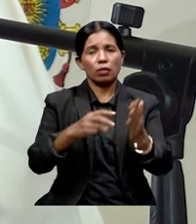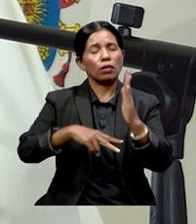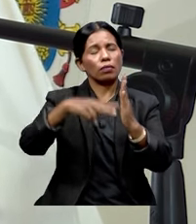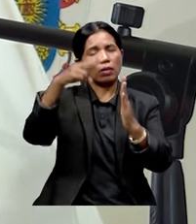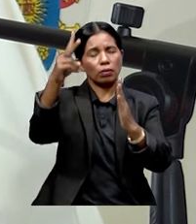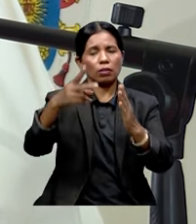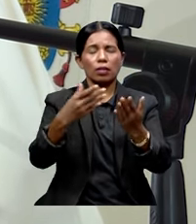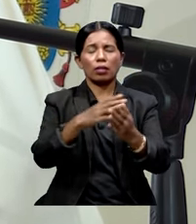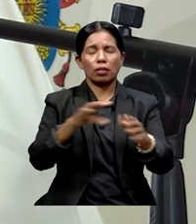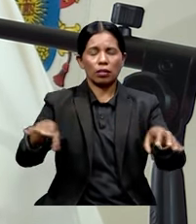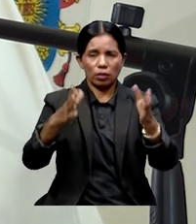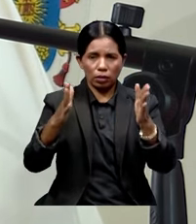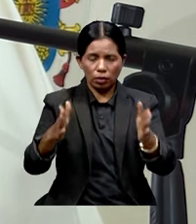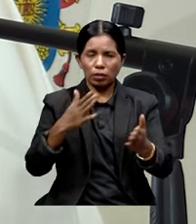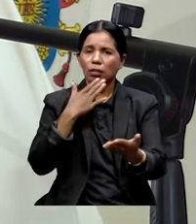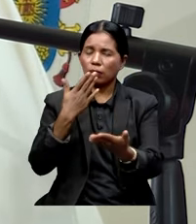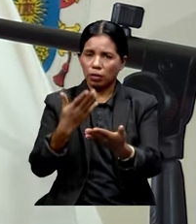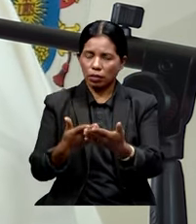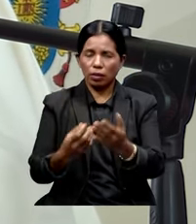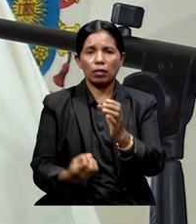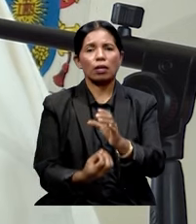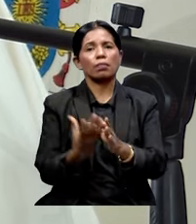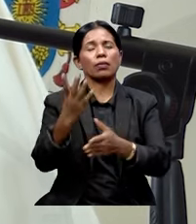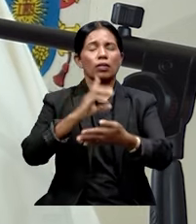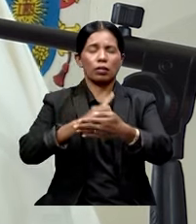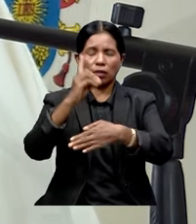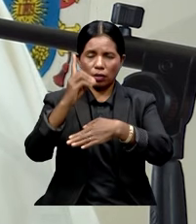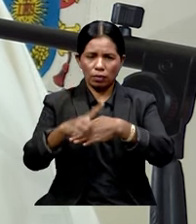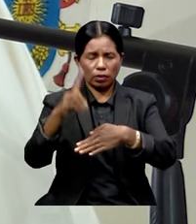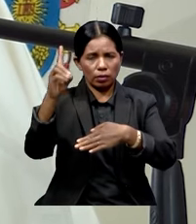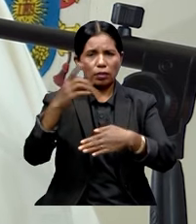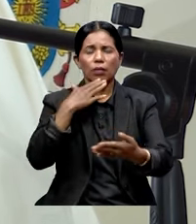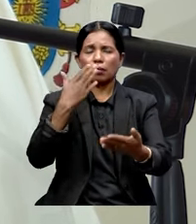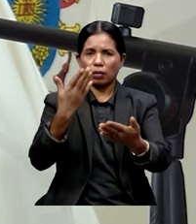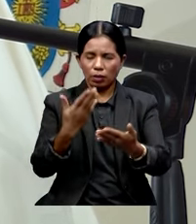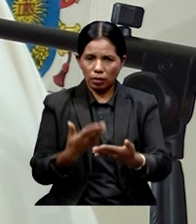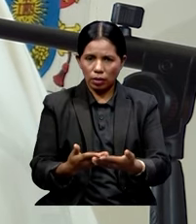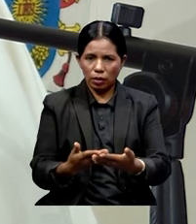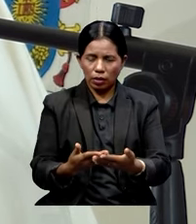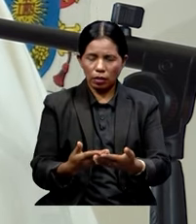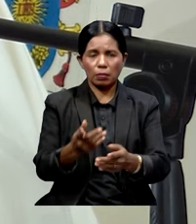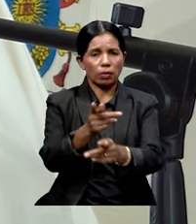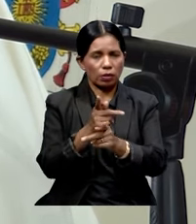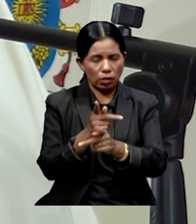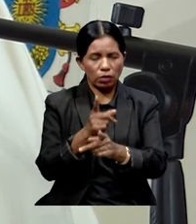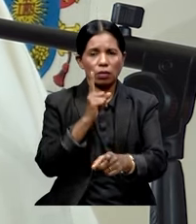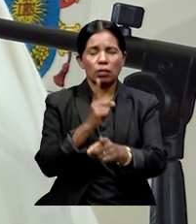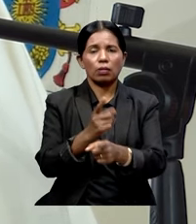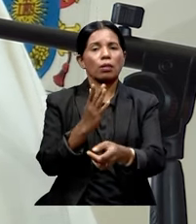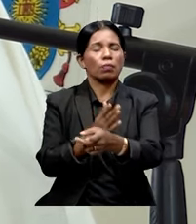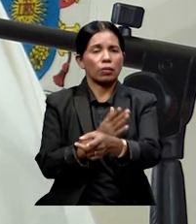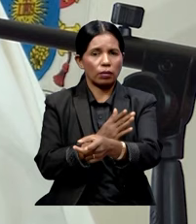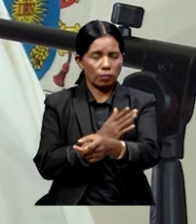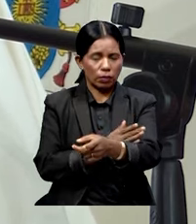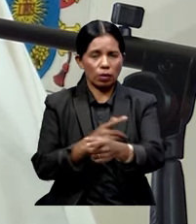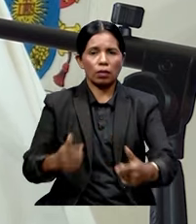recursi humano no natural, ho di hamoris desenvolvimento ida, sustentável no equitativo, no promove condisang